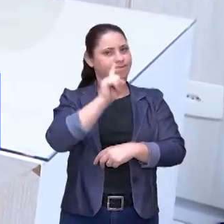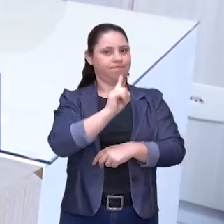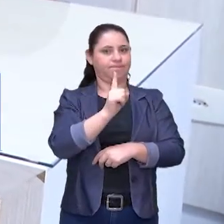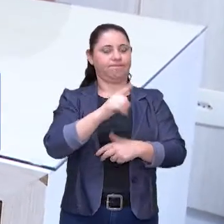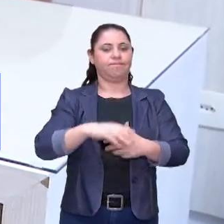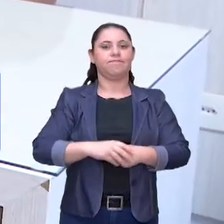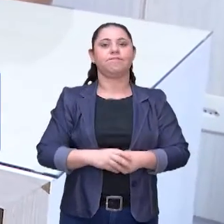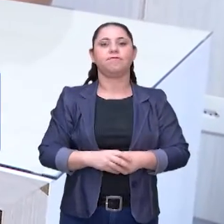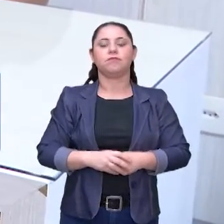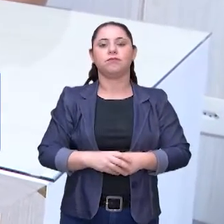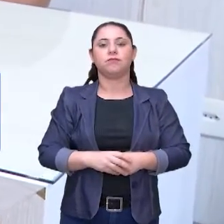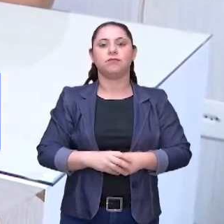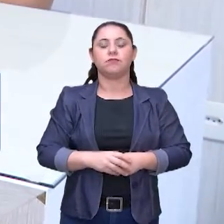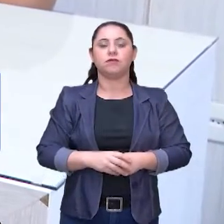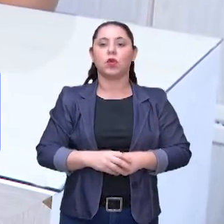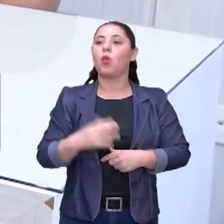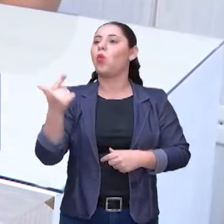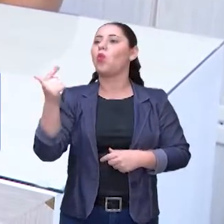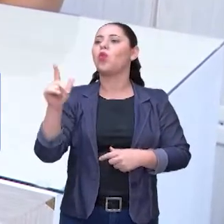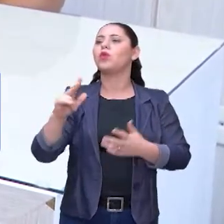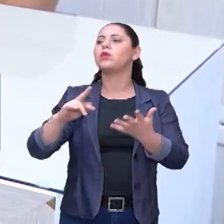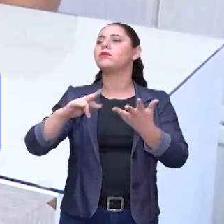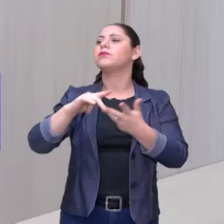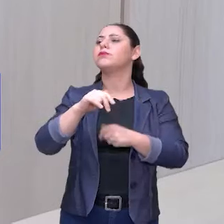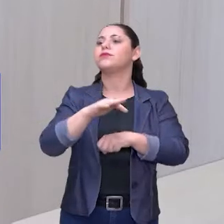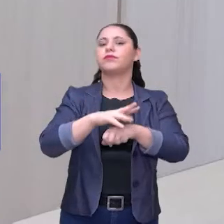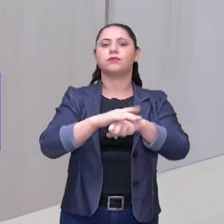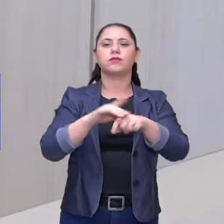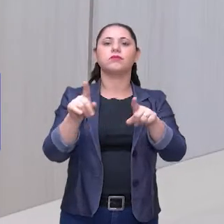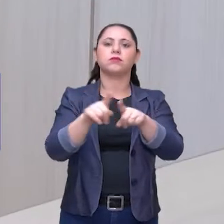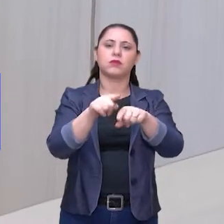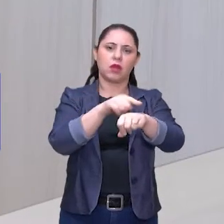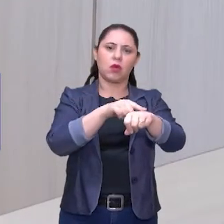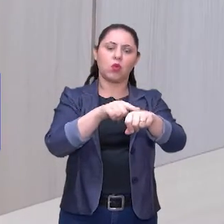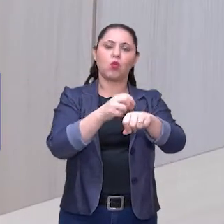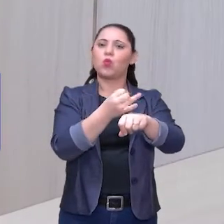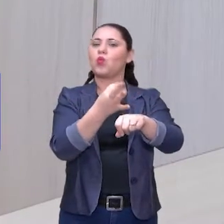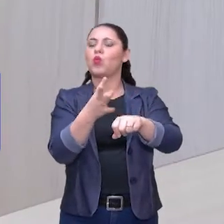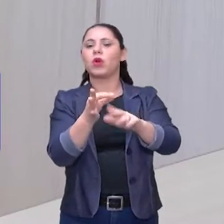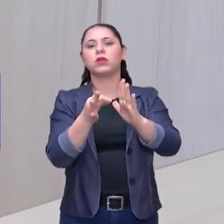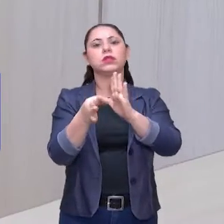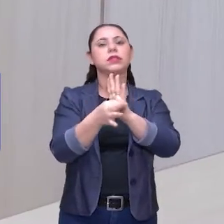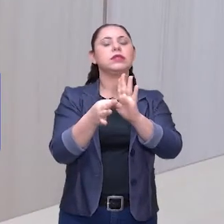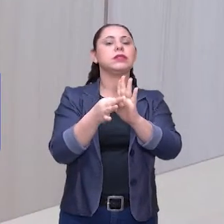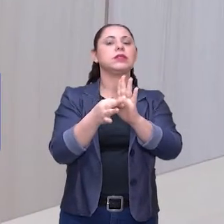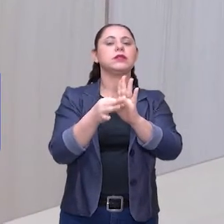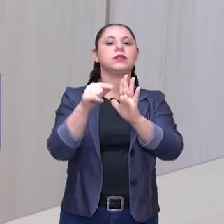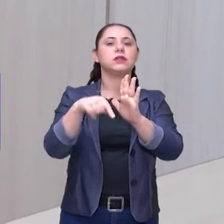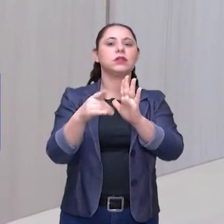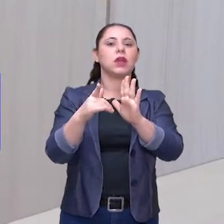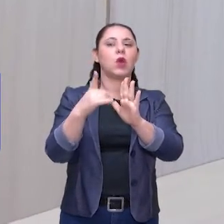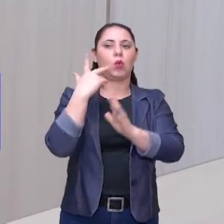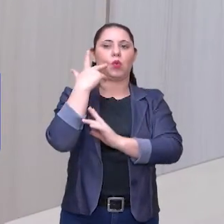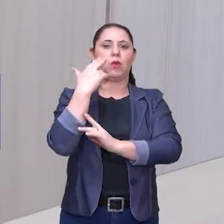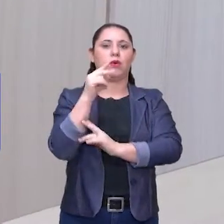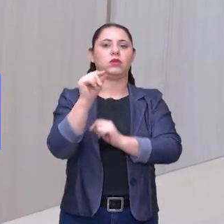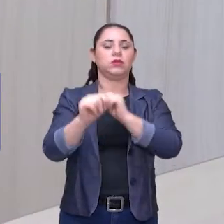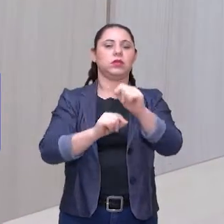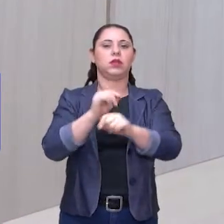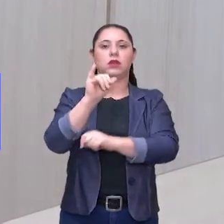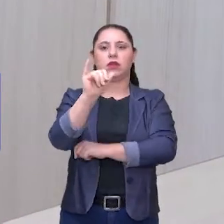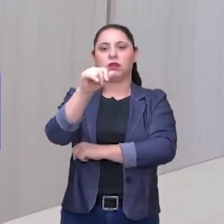científica que isso funciona, entendeu? Entendi. E outras doenças, doutor, que aparecem também as manchas, quais que você poderia citar